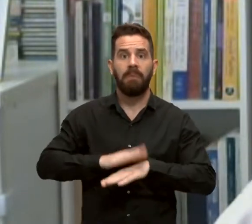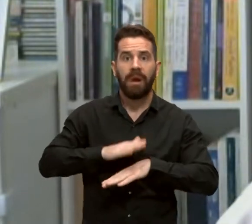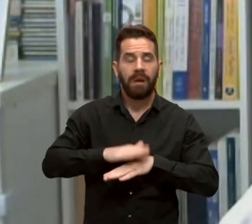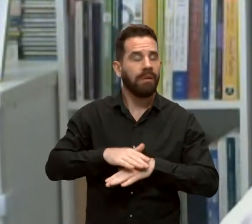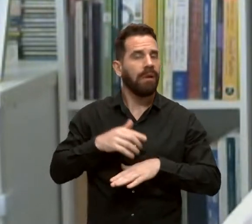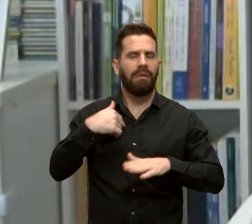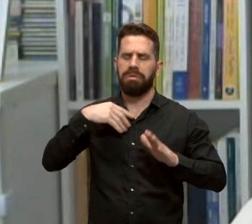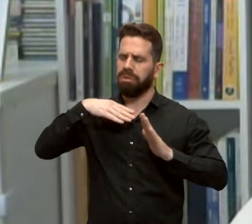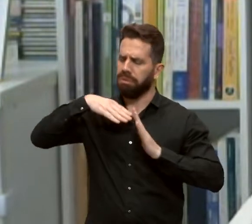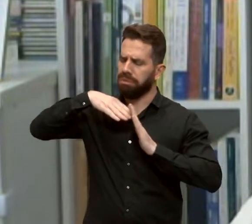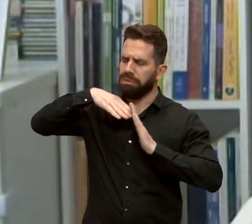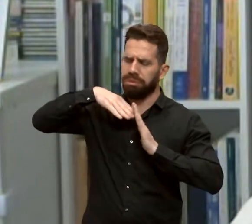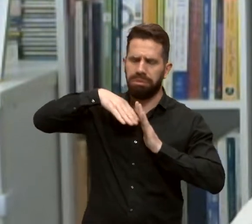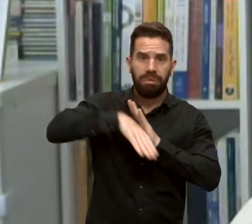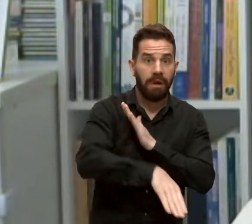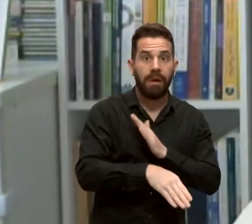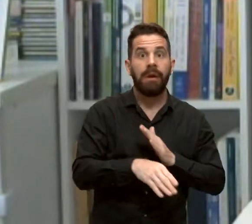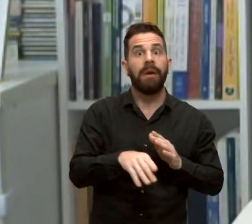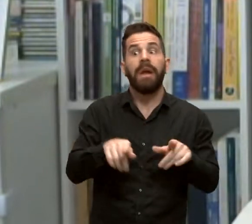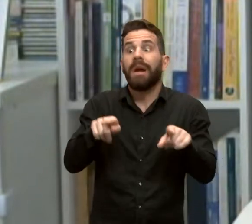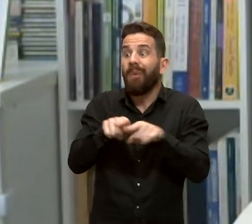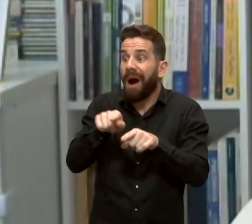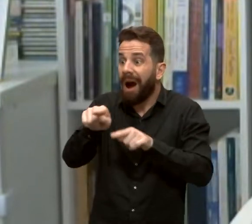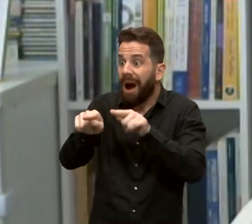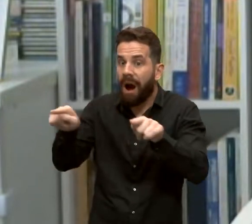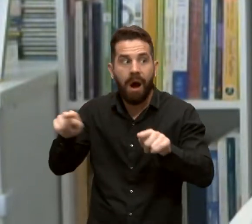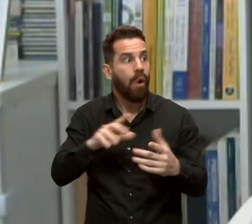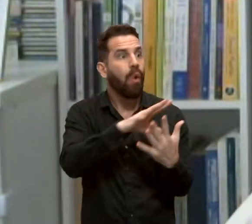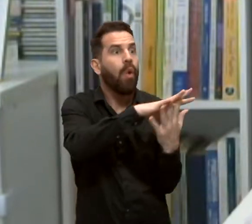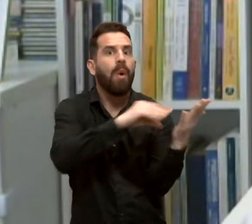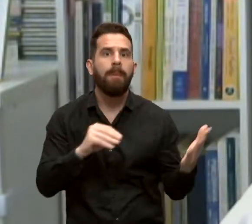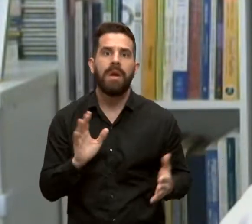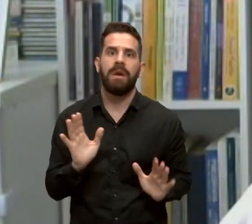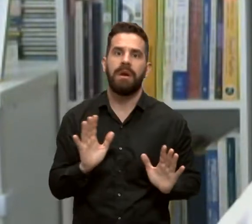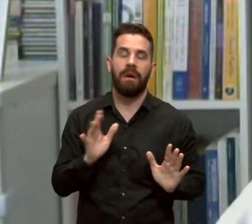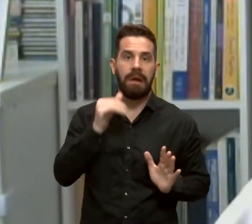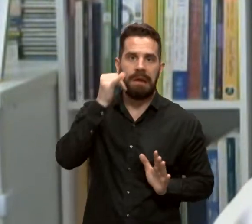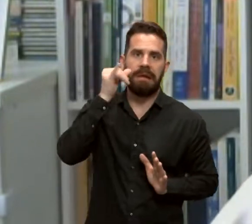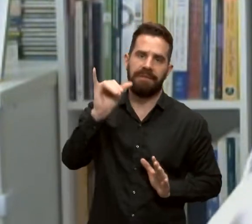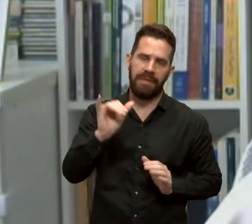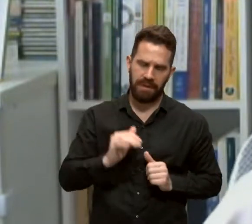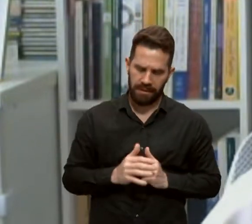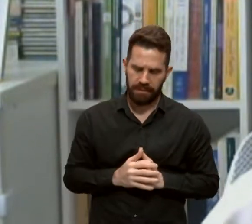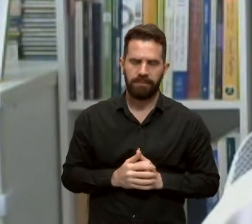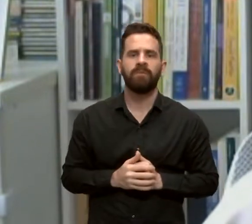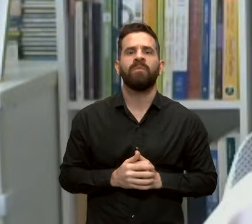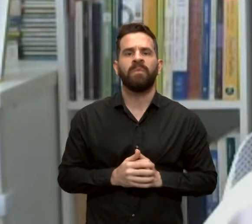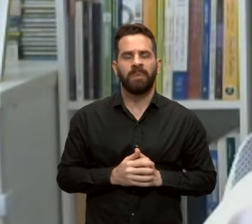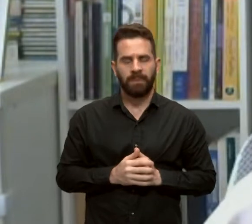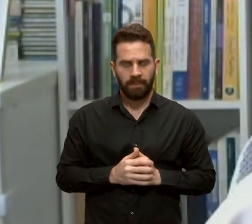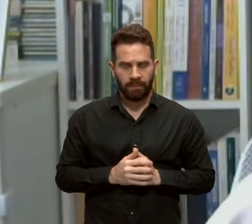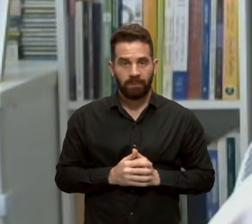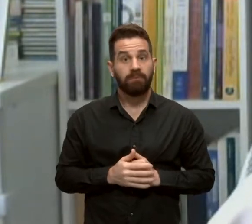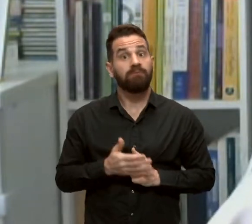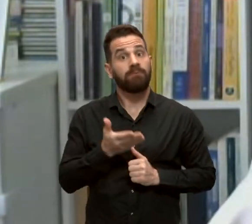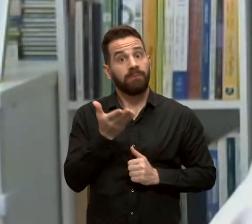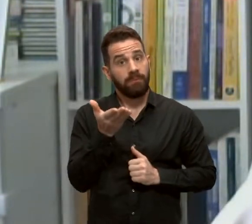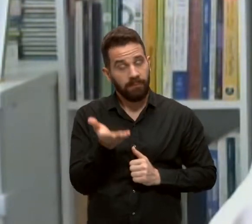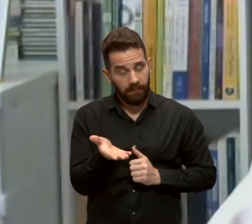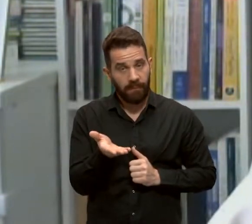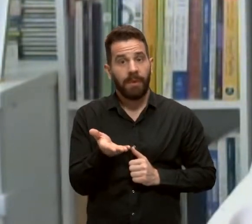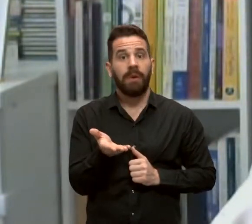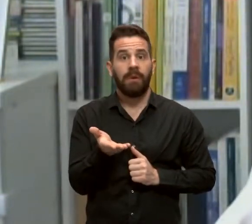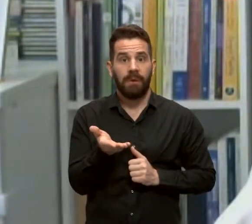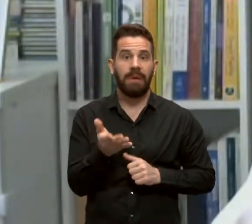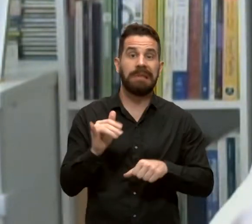as pessoas que estão impactadas pela morte de alguém querido. Então, essa ferramenta,